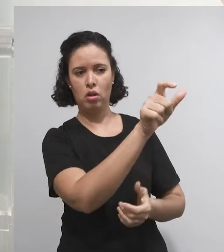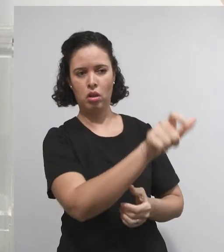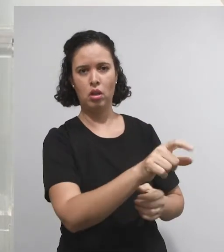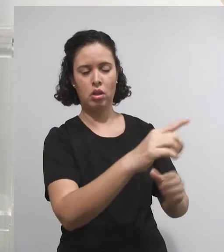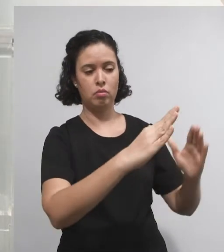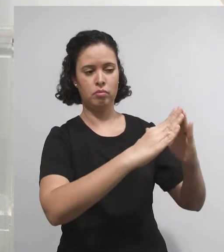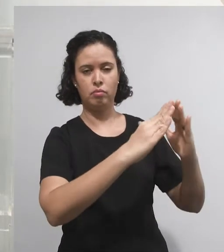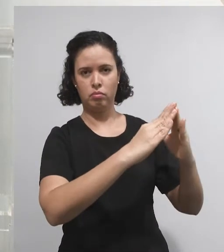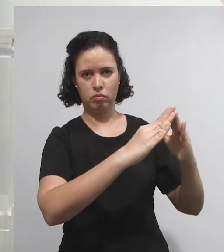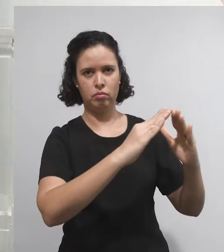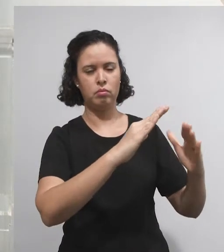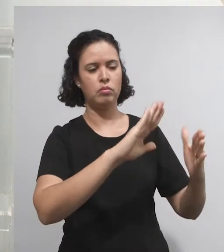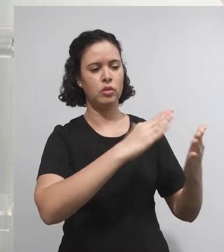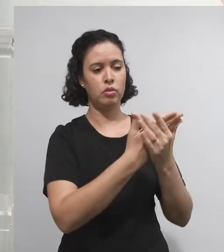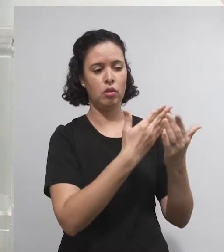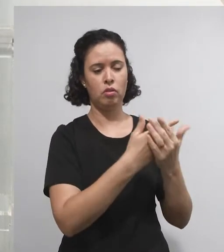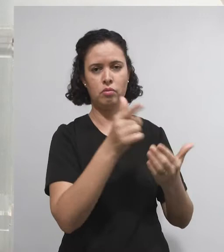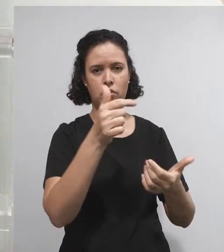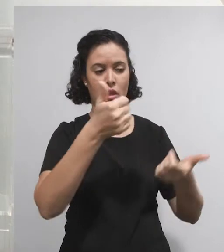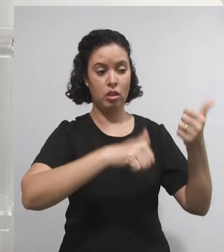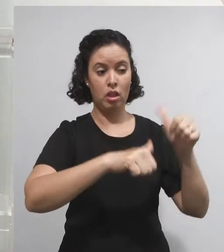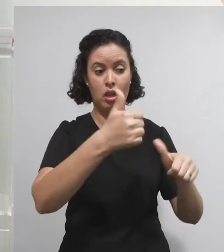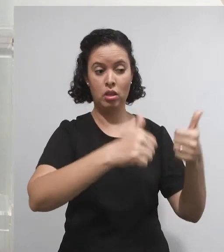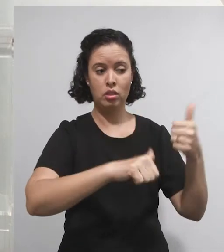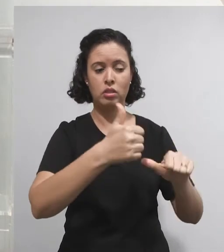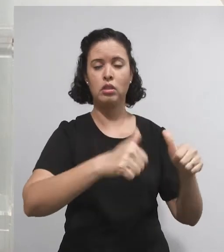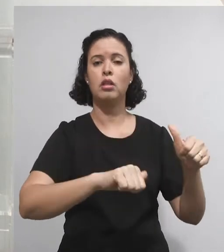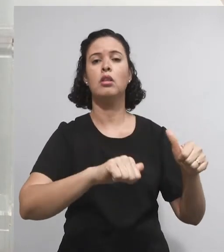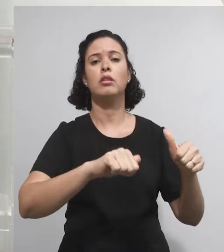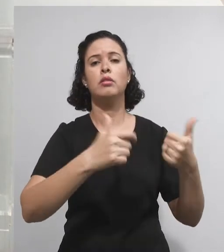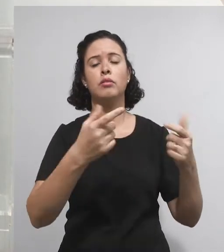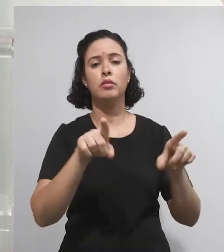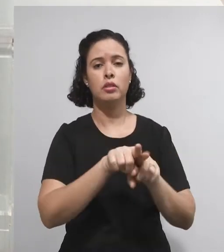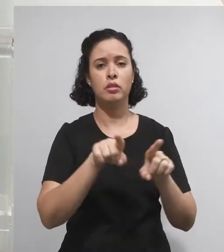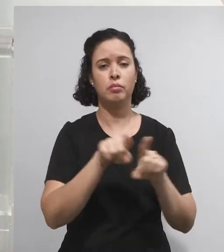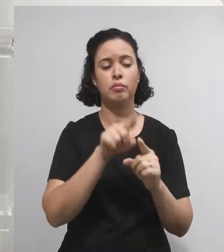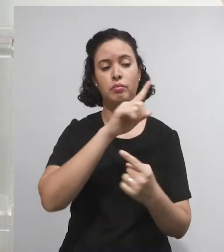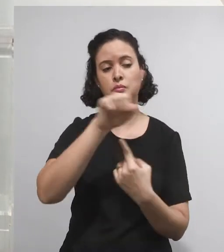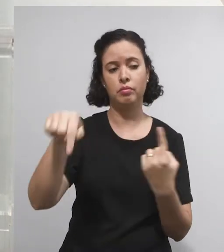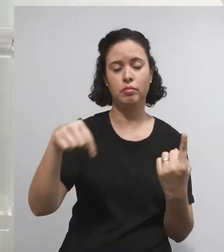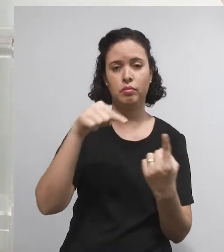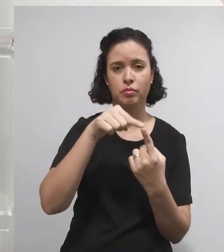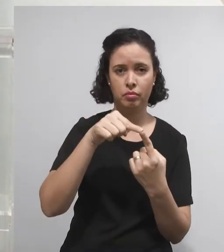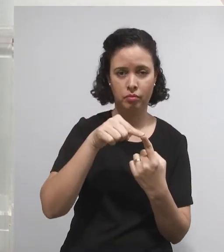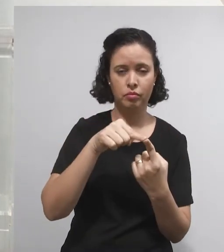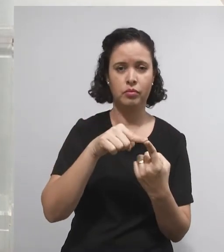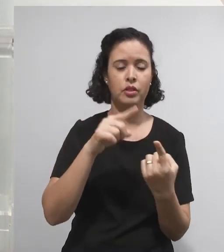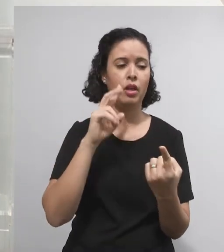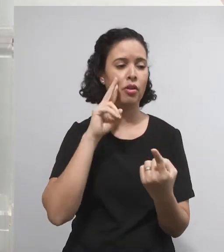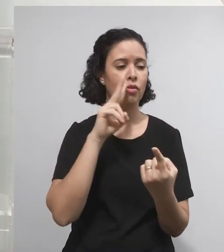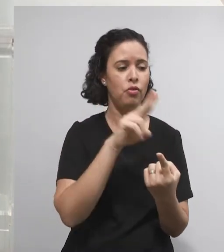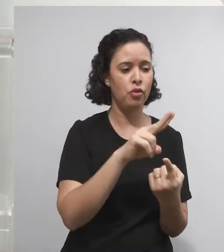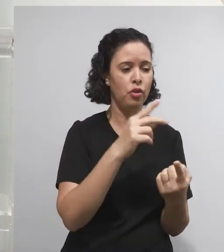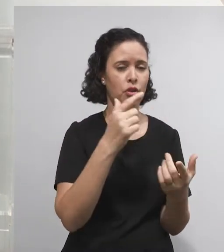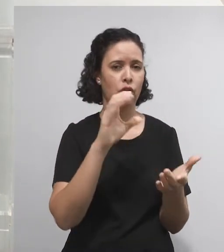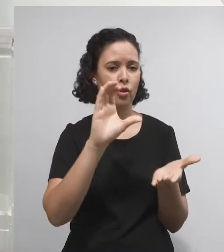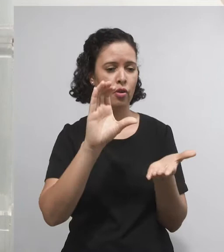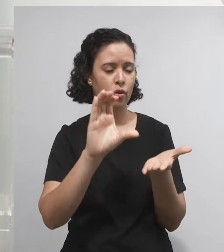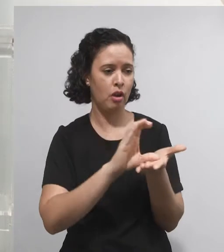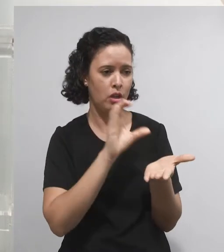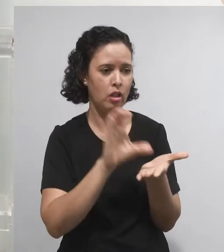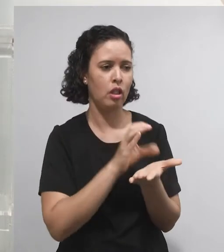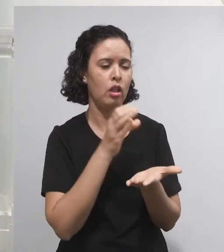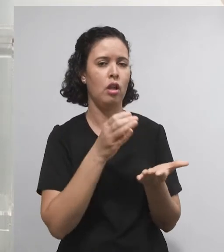observar e, além dos objetivos que estão na atividade, orientadores da atividade, como olhar o